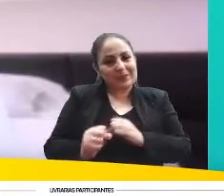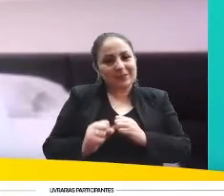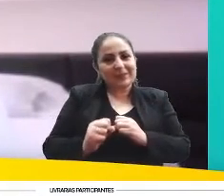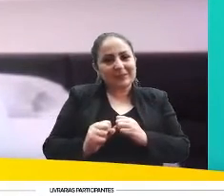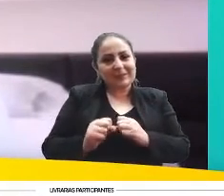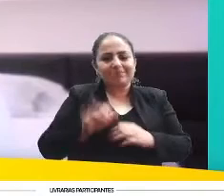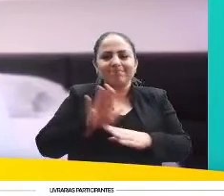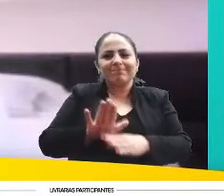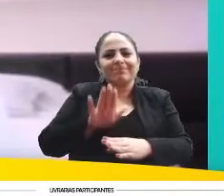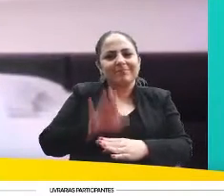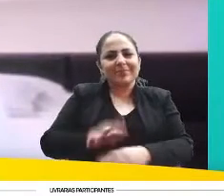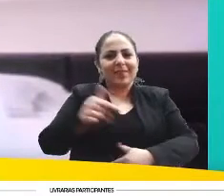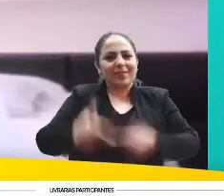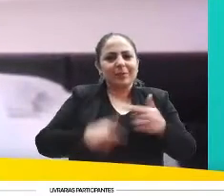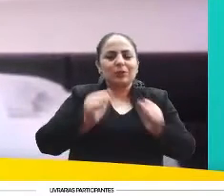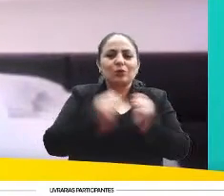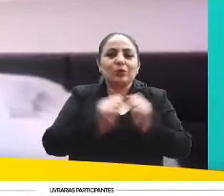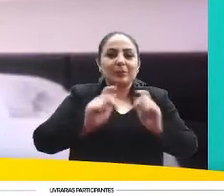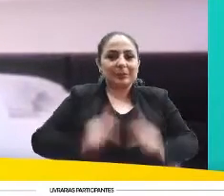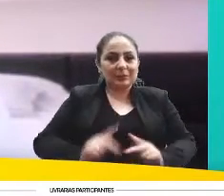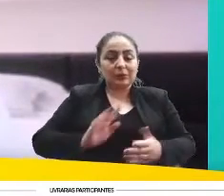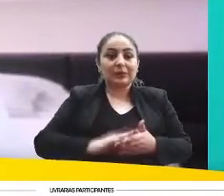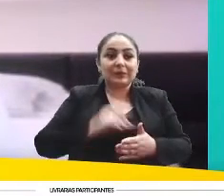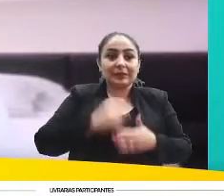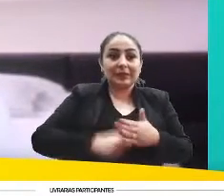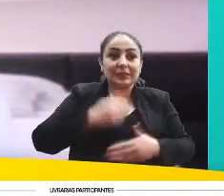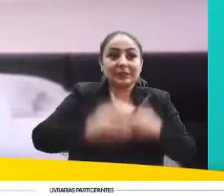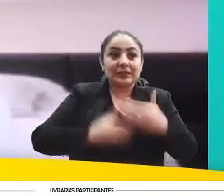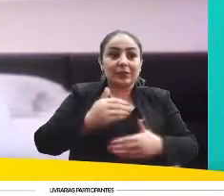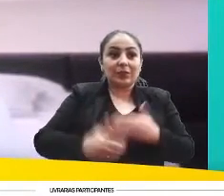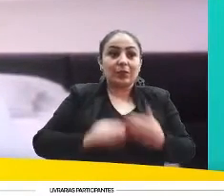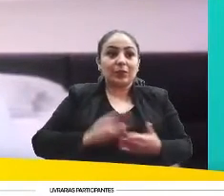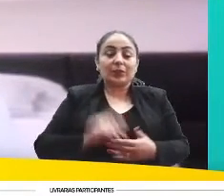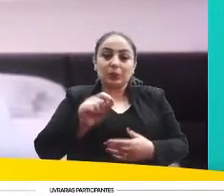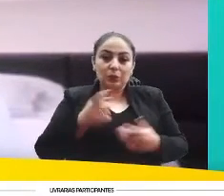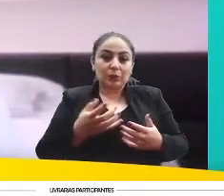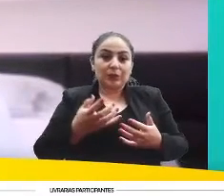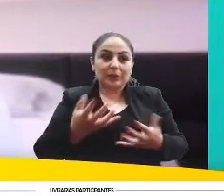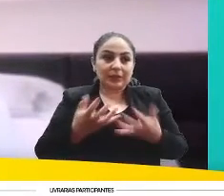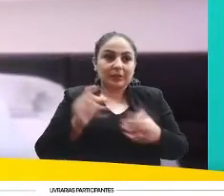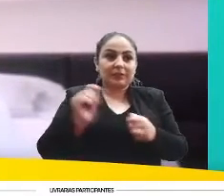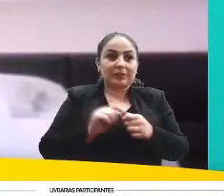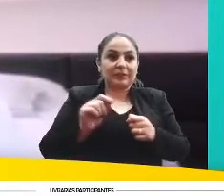sejam caridosos, trabalhem para as pessoas, procurem desenvolver o que você gostaria